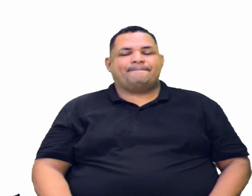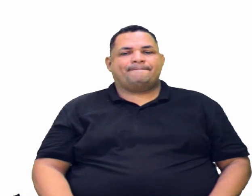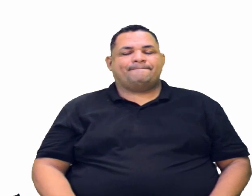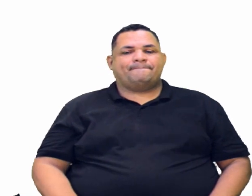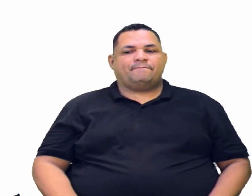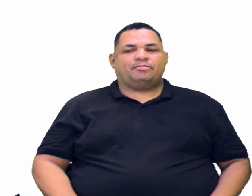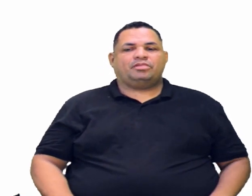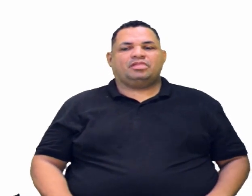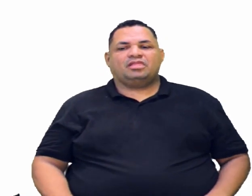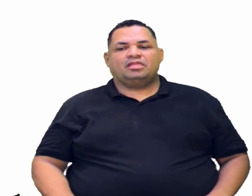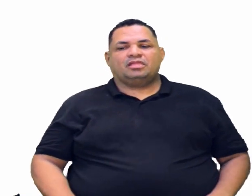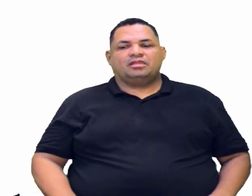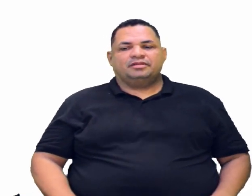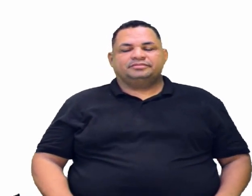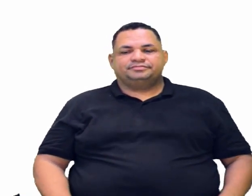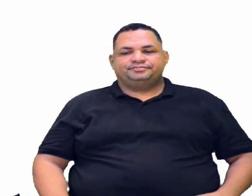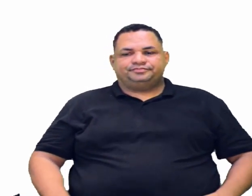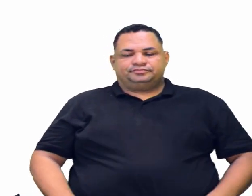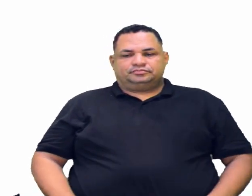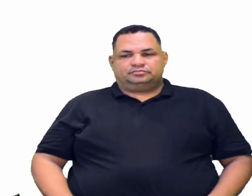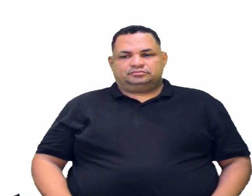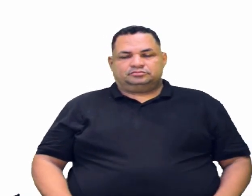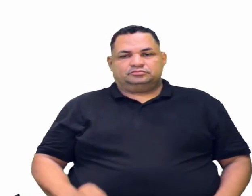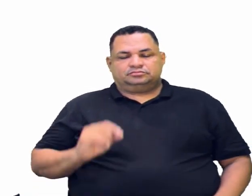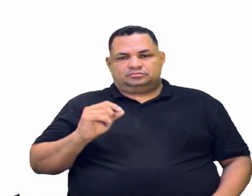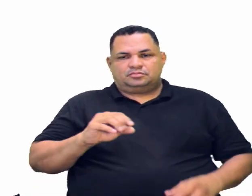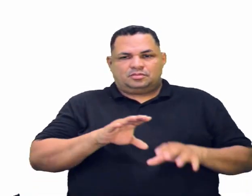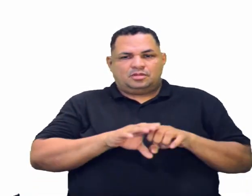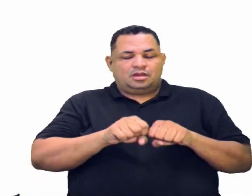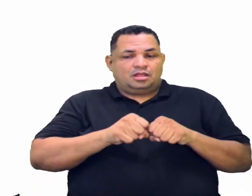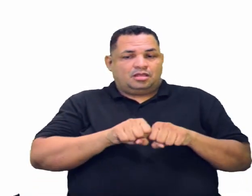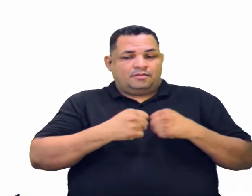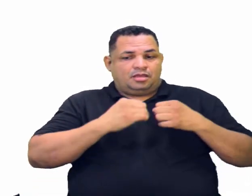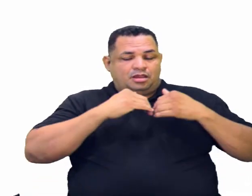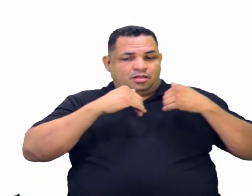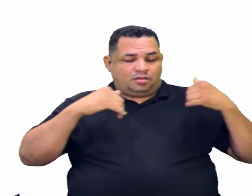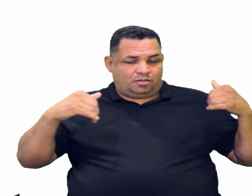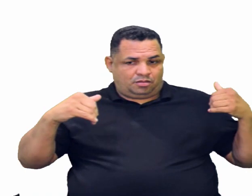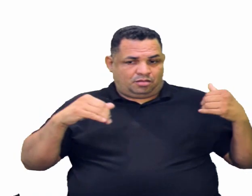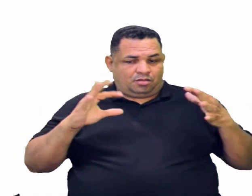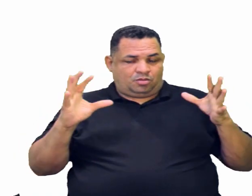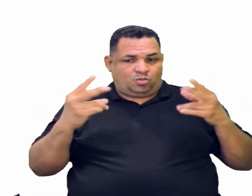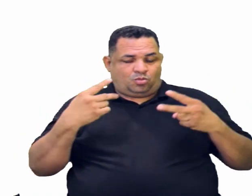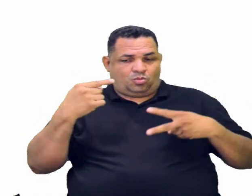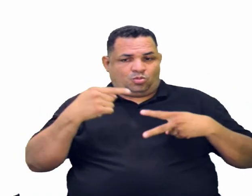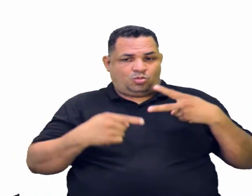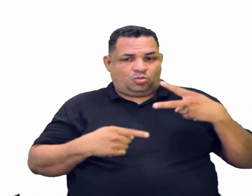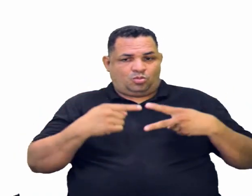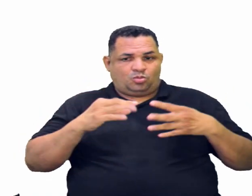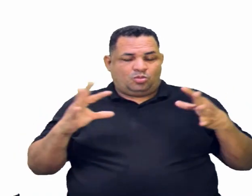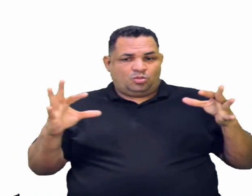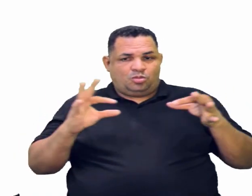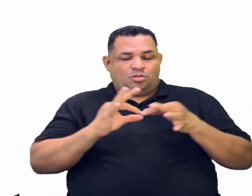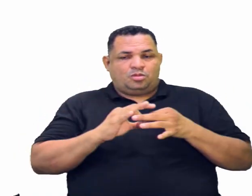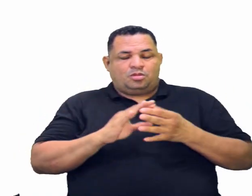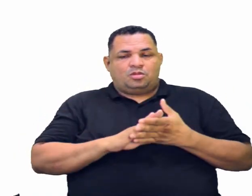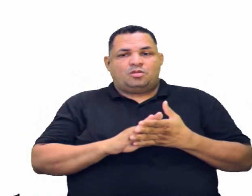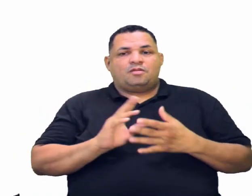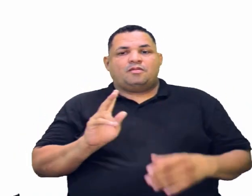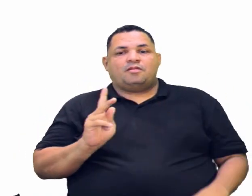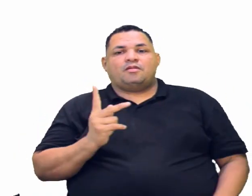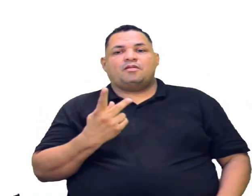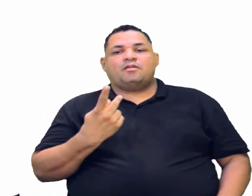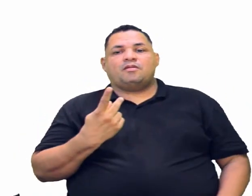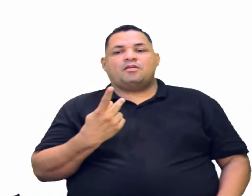centro. O que aconteceu? Rompimento da dupla ligação, hidrogênio se ligando ao oxigênio e hidrogênio